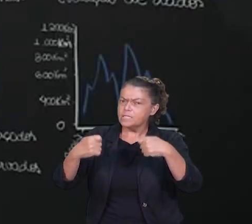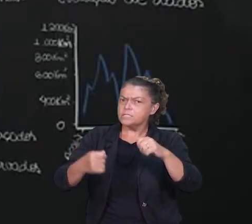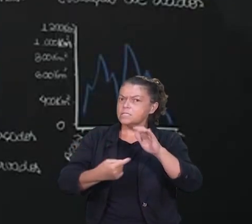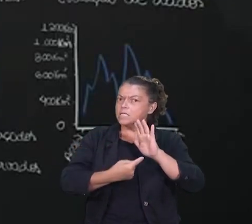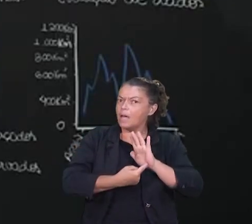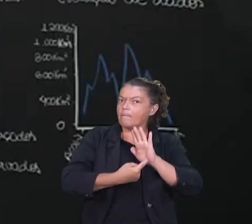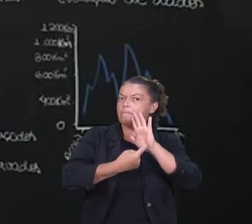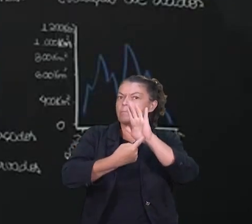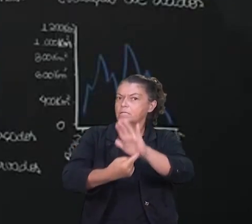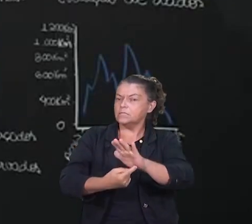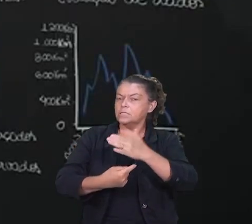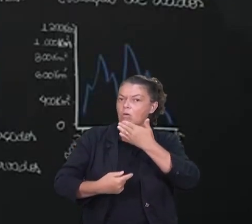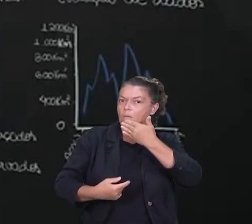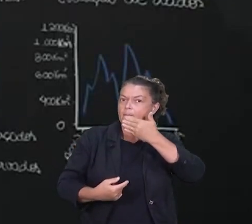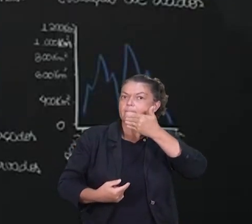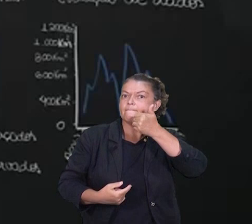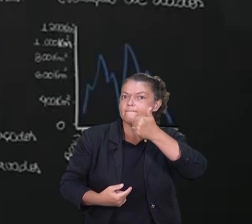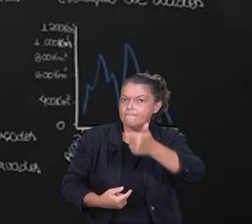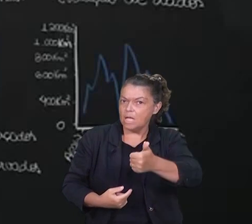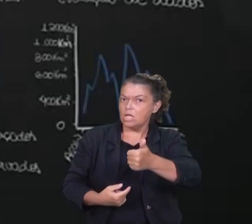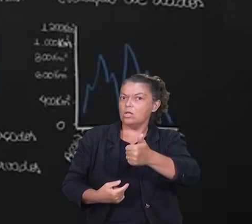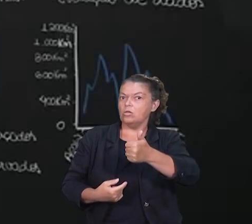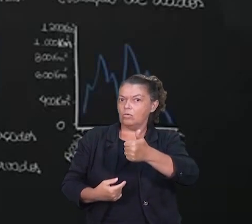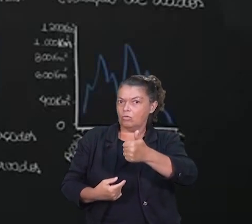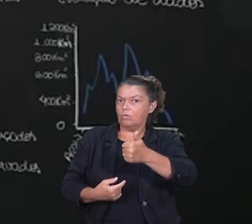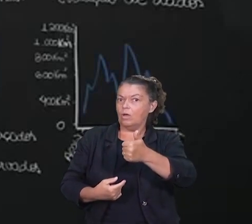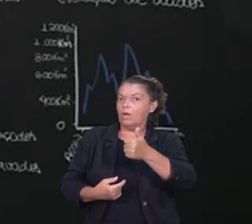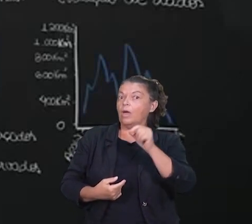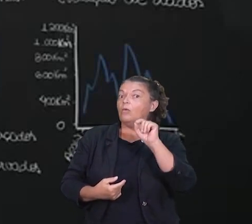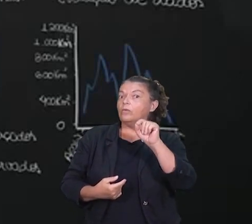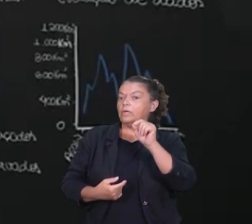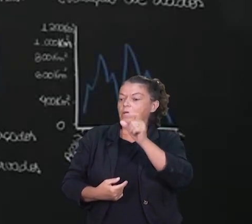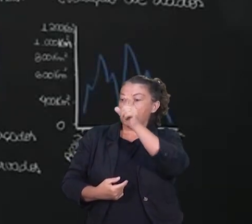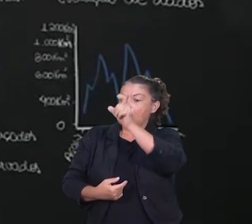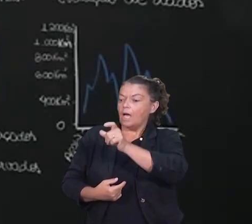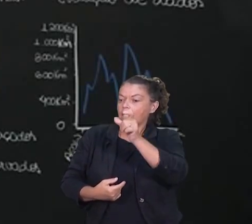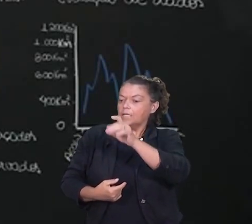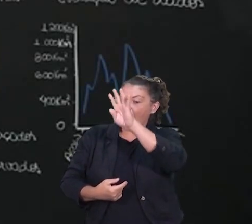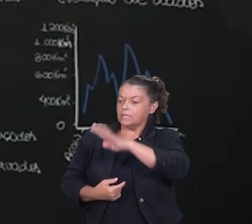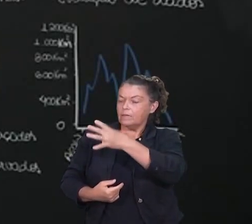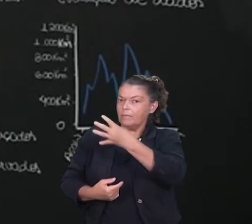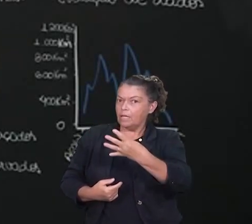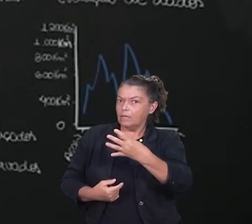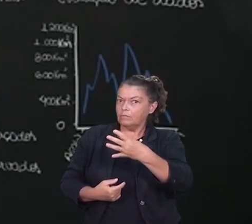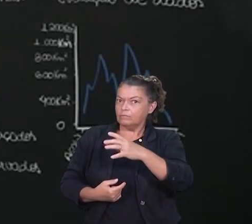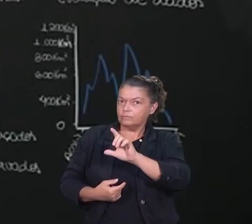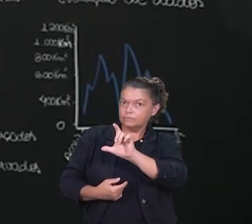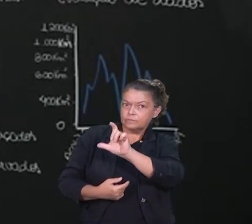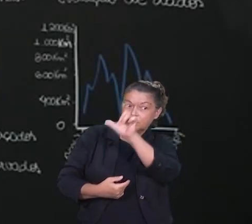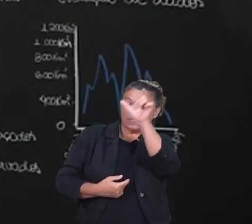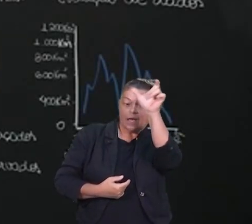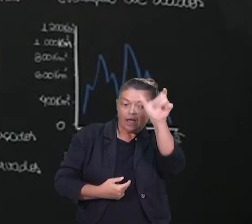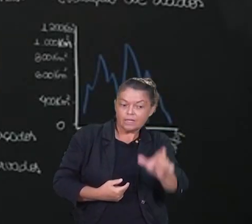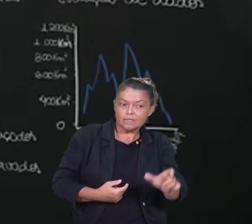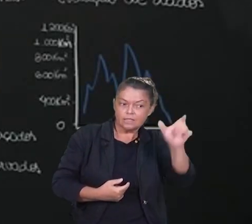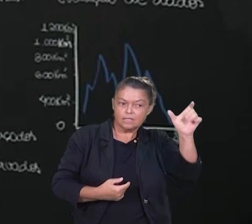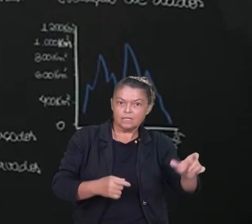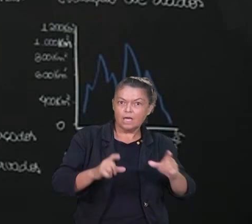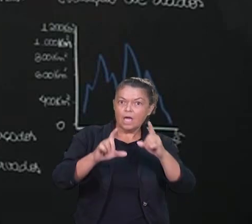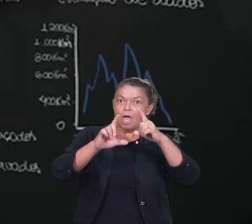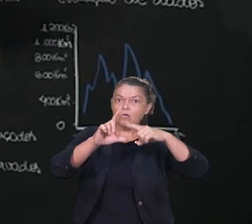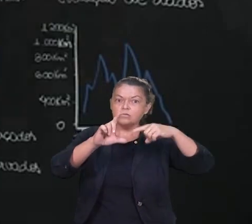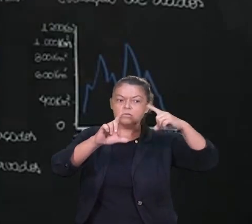o melhor formato é jogar ela num gráfico. Os gráficos, então, como está dizendo, são usados para